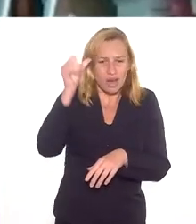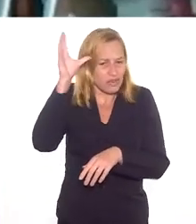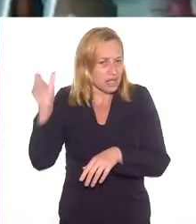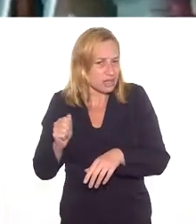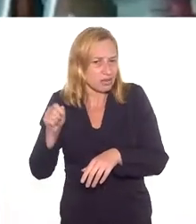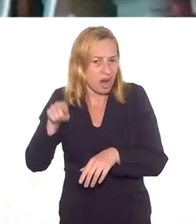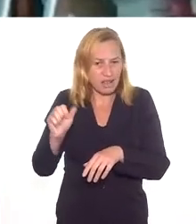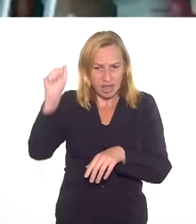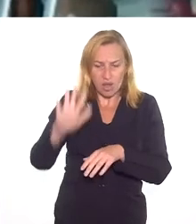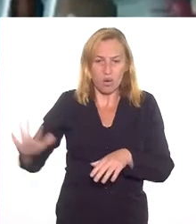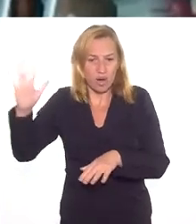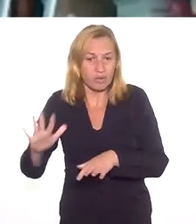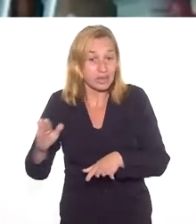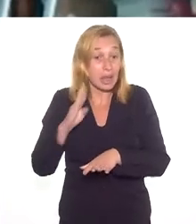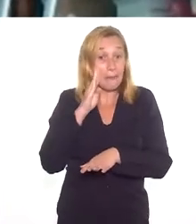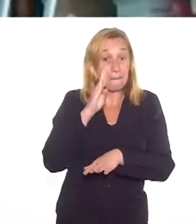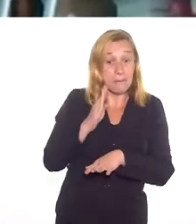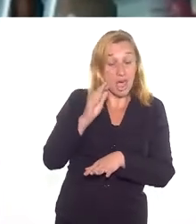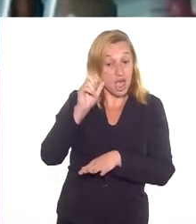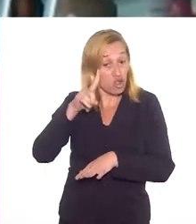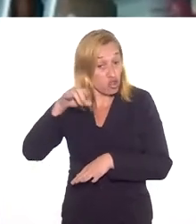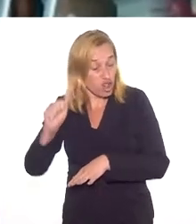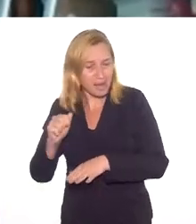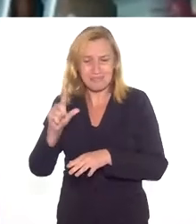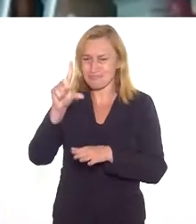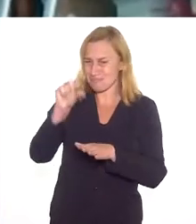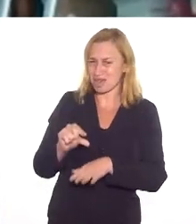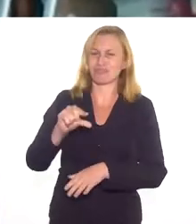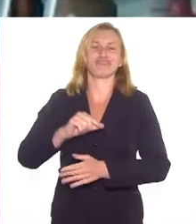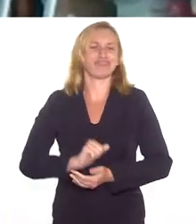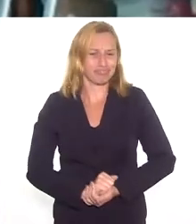poucos africanos na Europa. E na Bélgica,